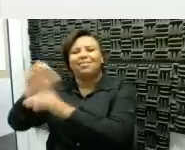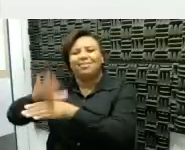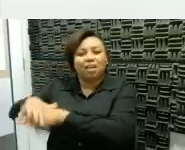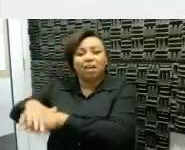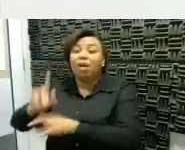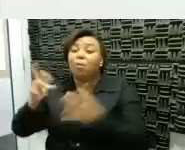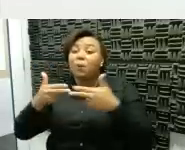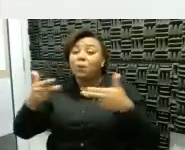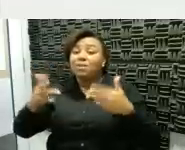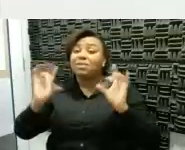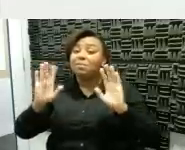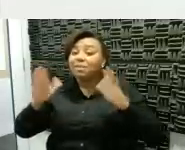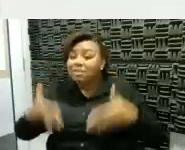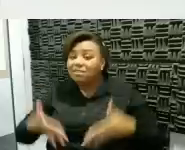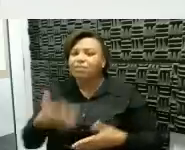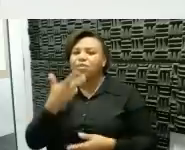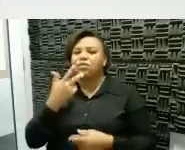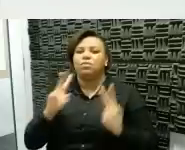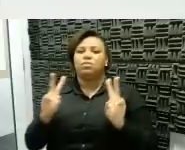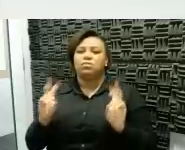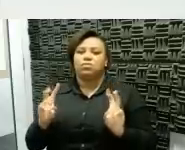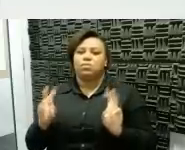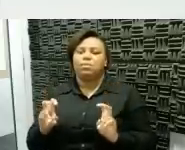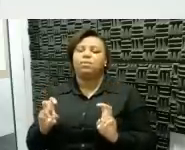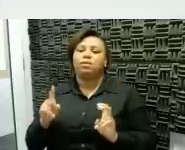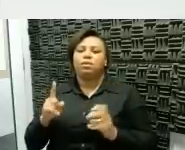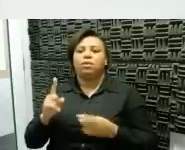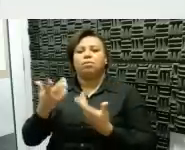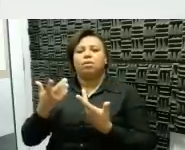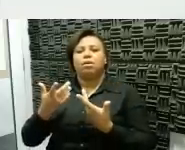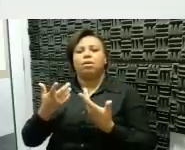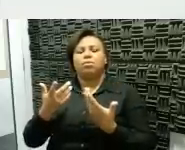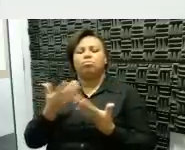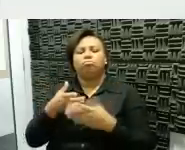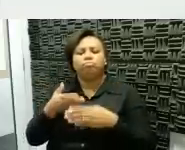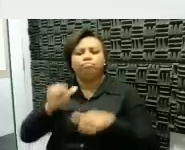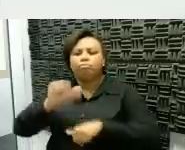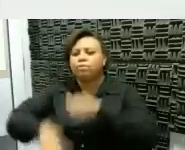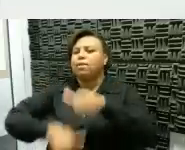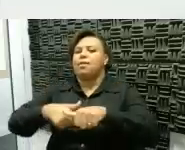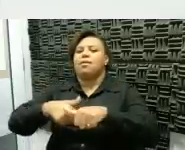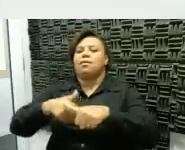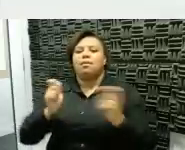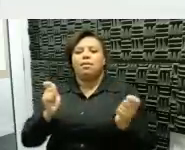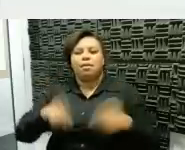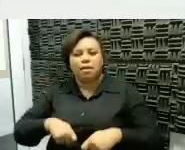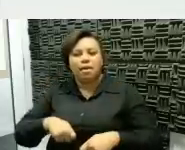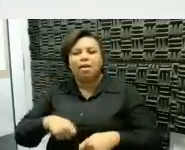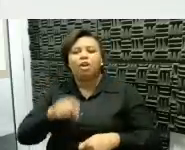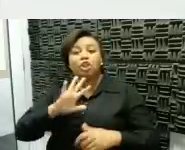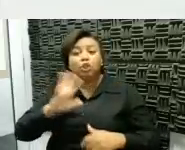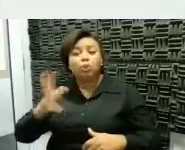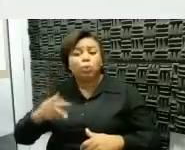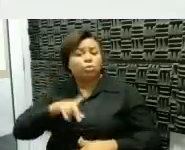falando sobre romper com esse capacitismo é a ideia de que todos têm direito à cidadania todos têm